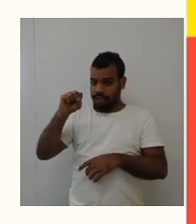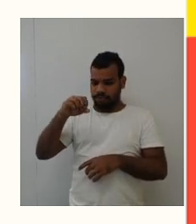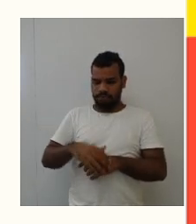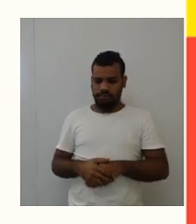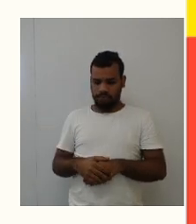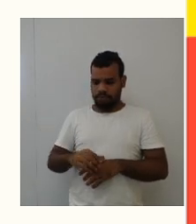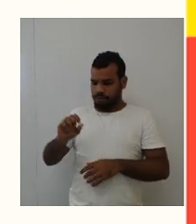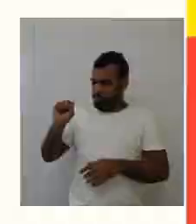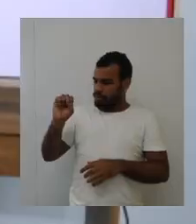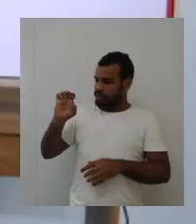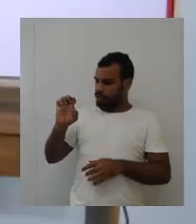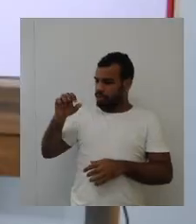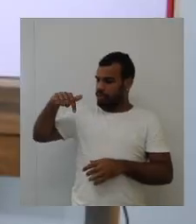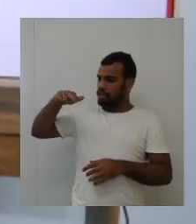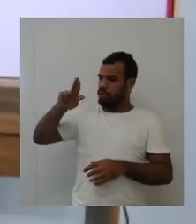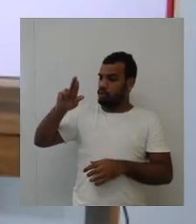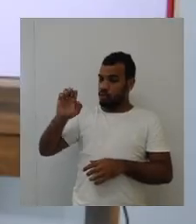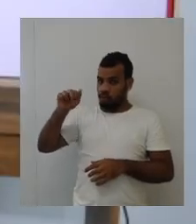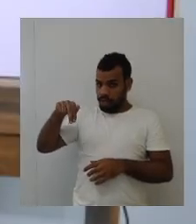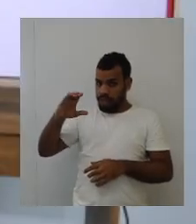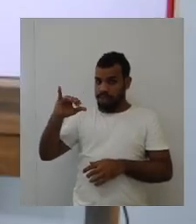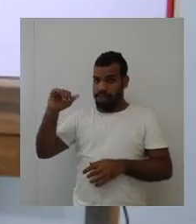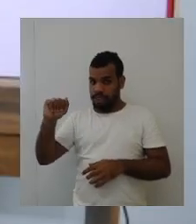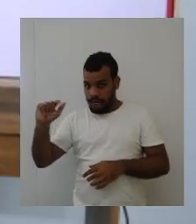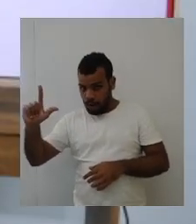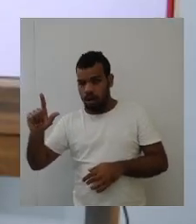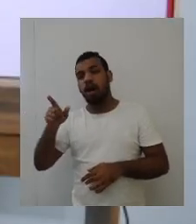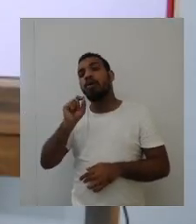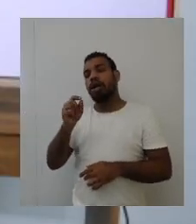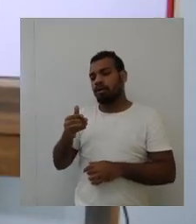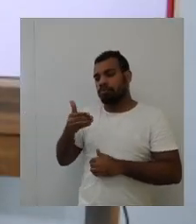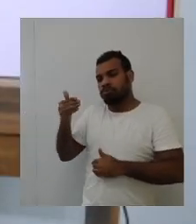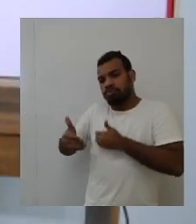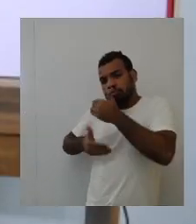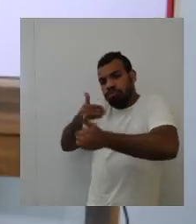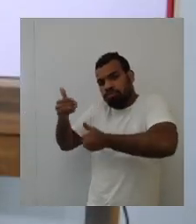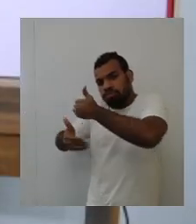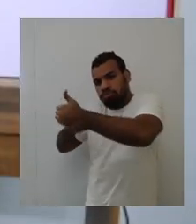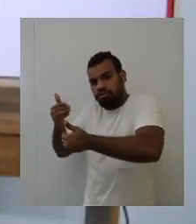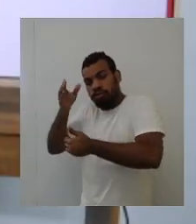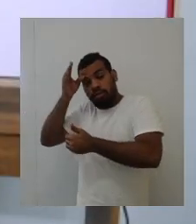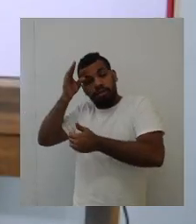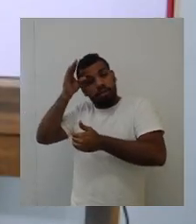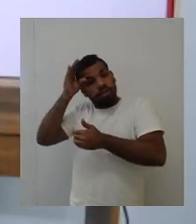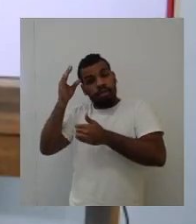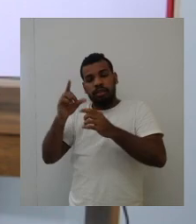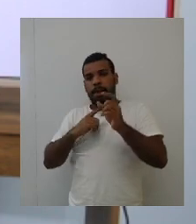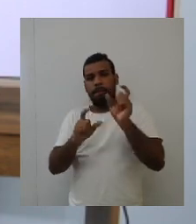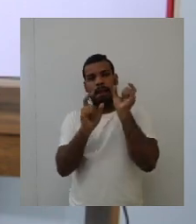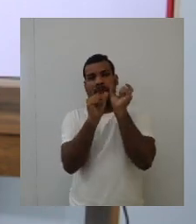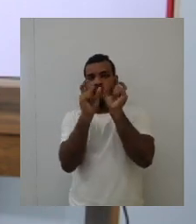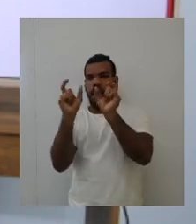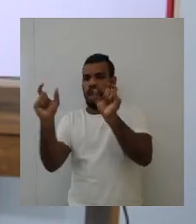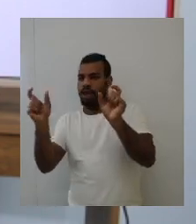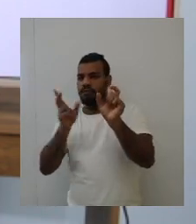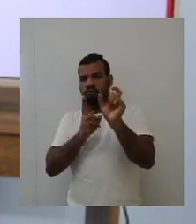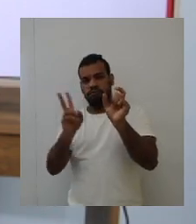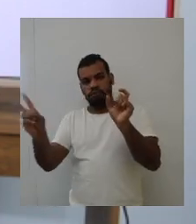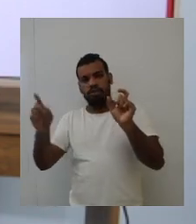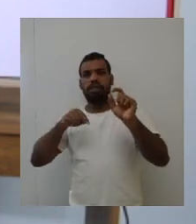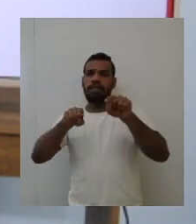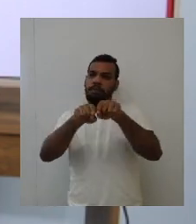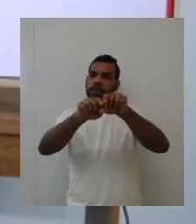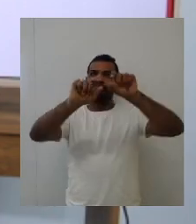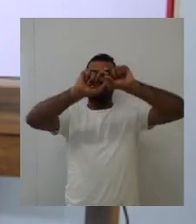promover essa continuidade do texto, articulando, não é? Esses períodos, essas palavras, essas